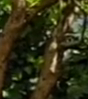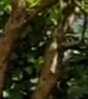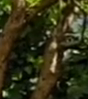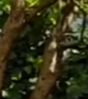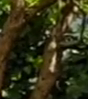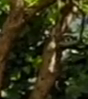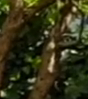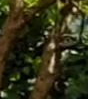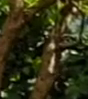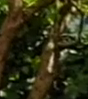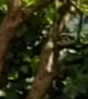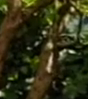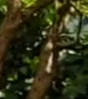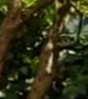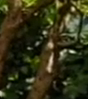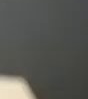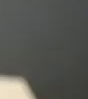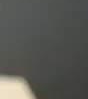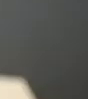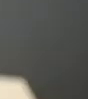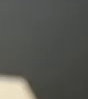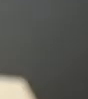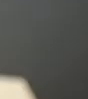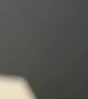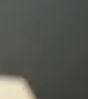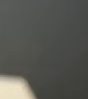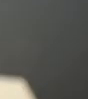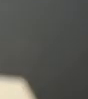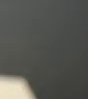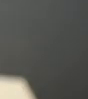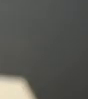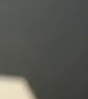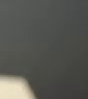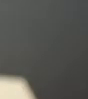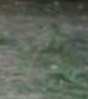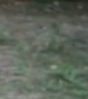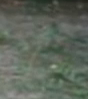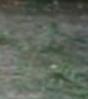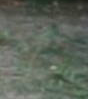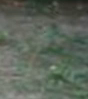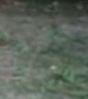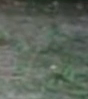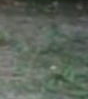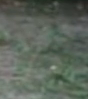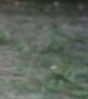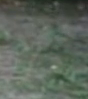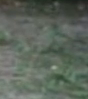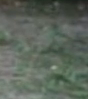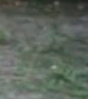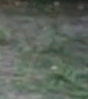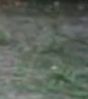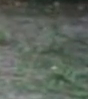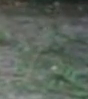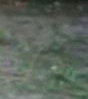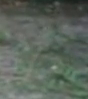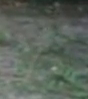im Kühlschrank bedienen darf, ohne lang nachfragen zu müssen. Domov je pro mě místo, kde můžu svobodně tvořit. Domov jsou ruky, na kterých